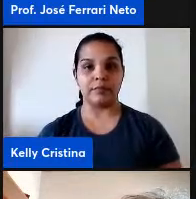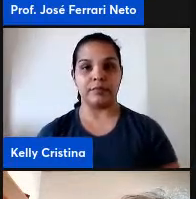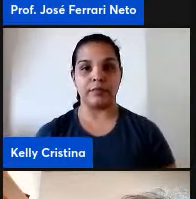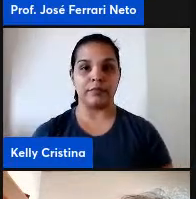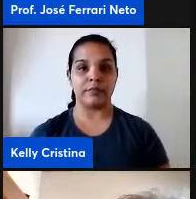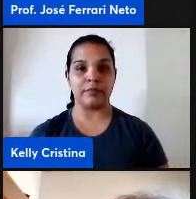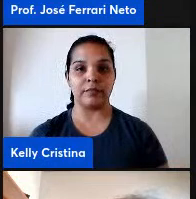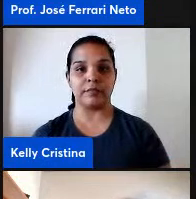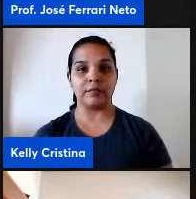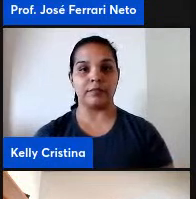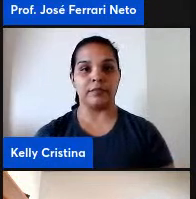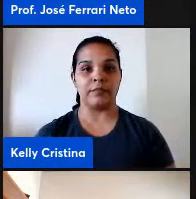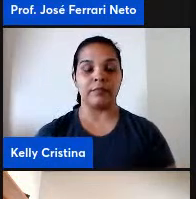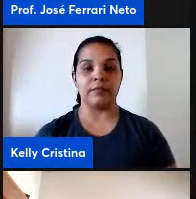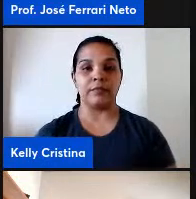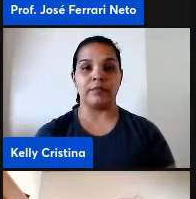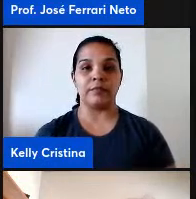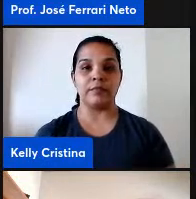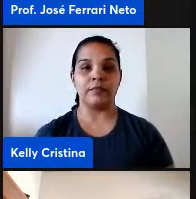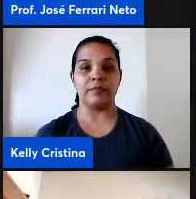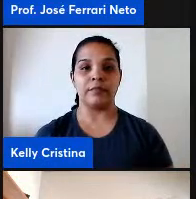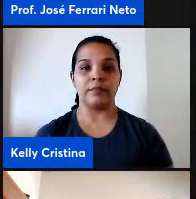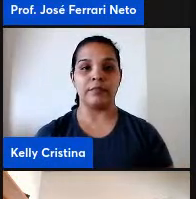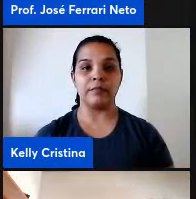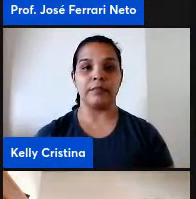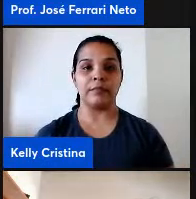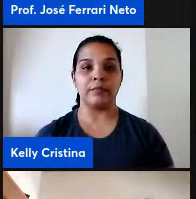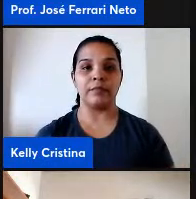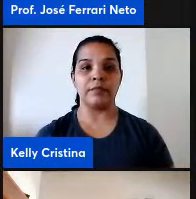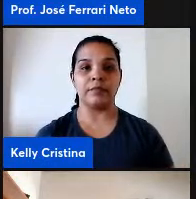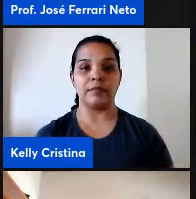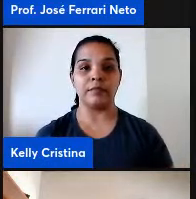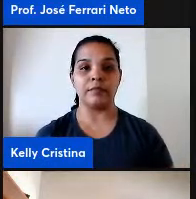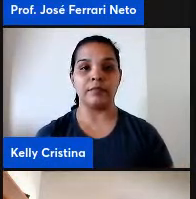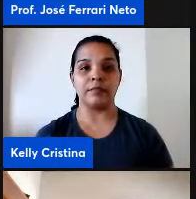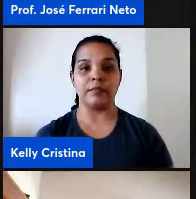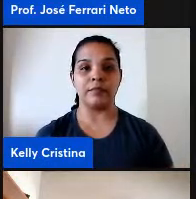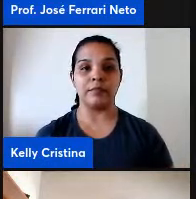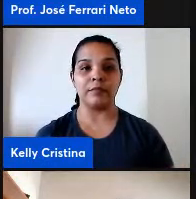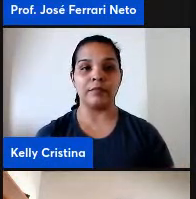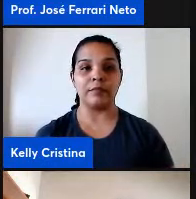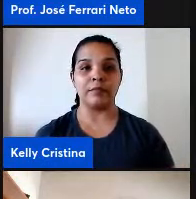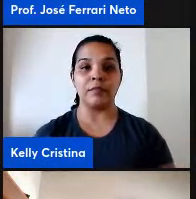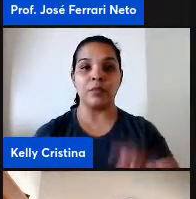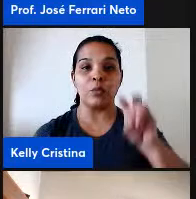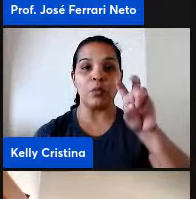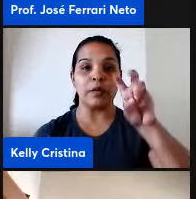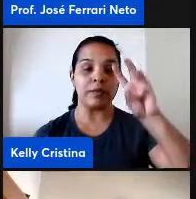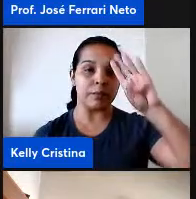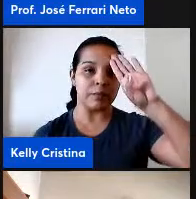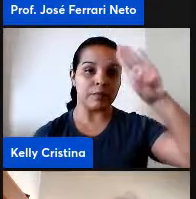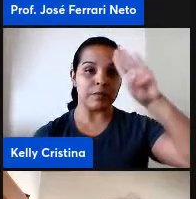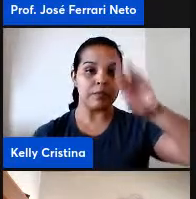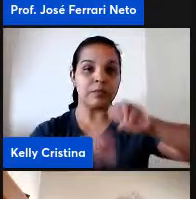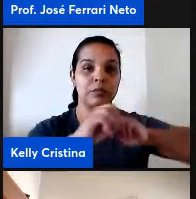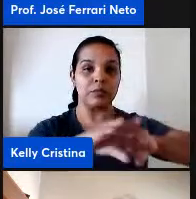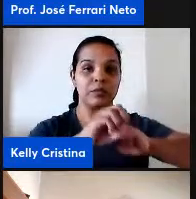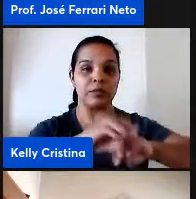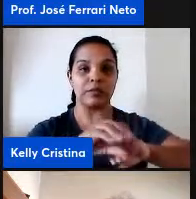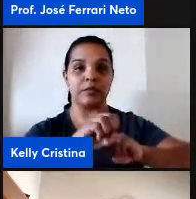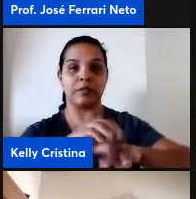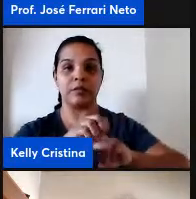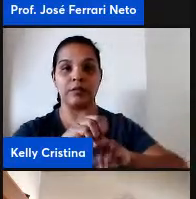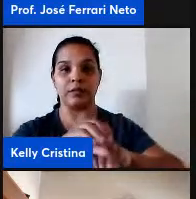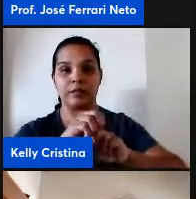Bem, mas então, eu estava no... No quinto princípio de ensino, Vera, foi a partir do quinto? Acho que sim.